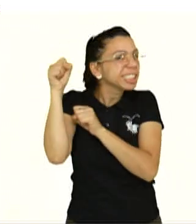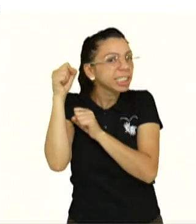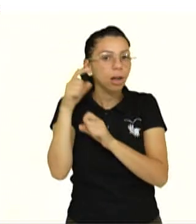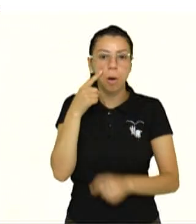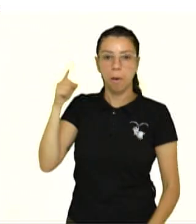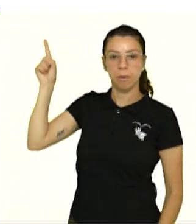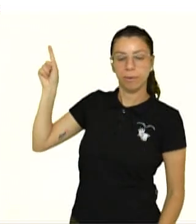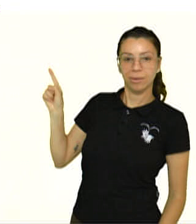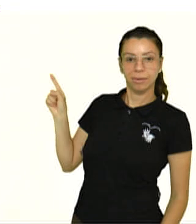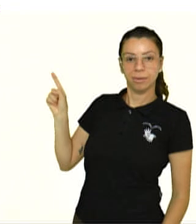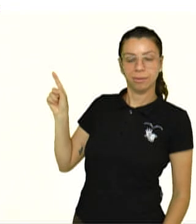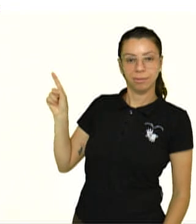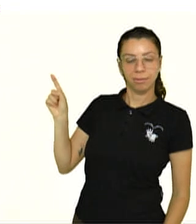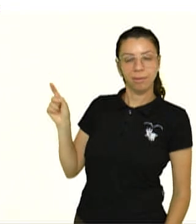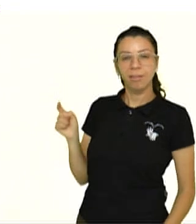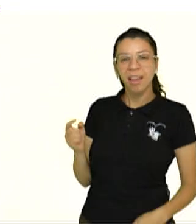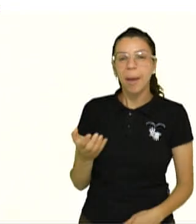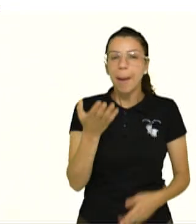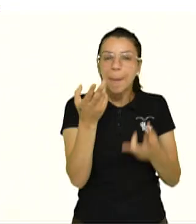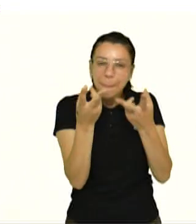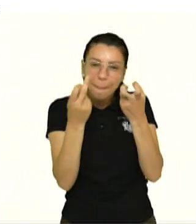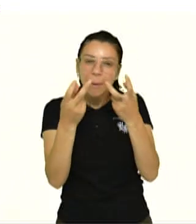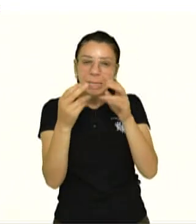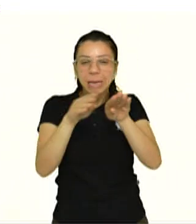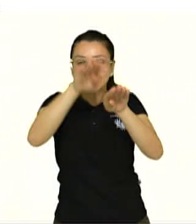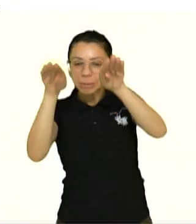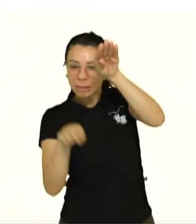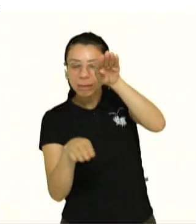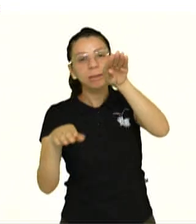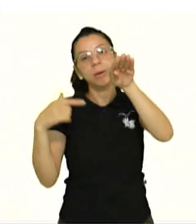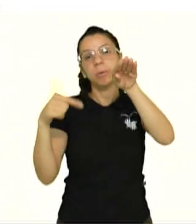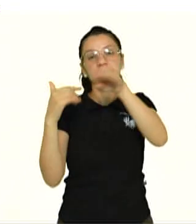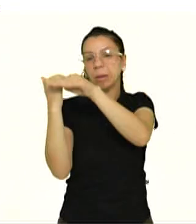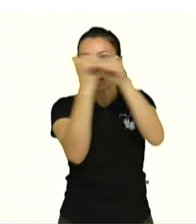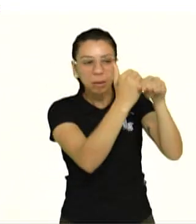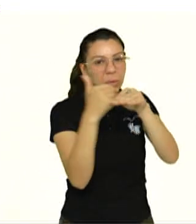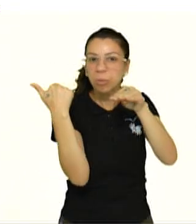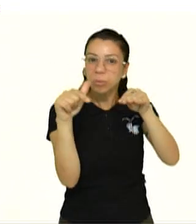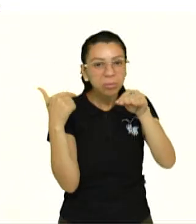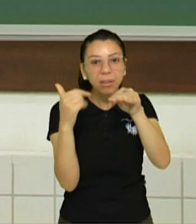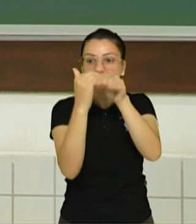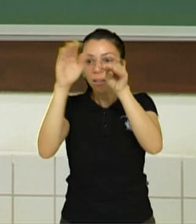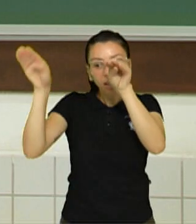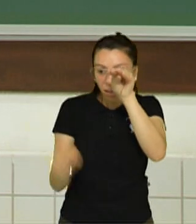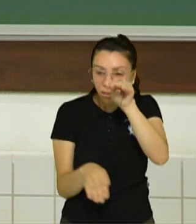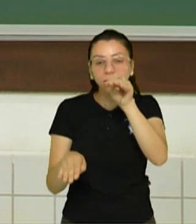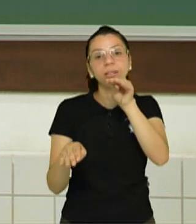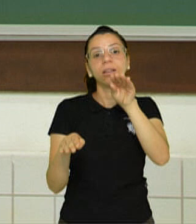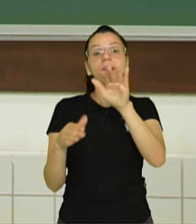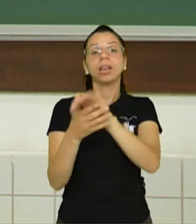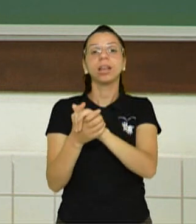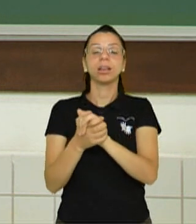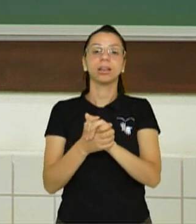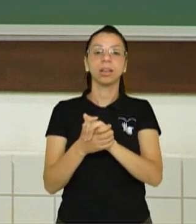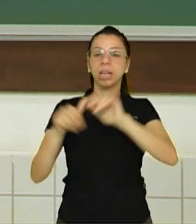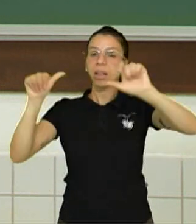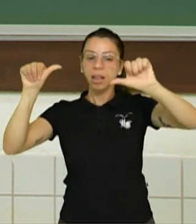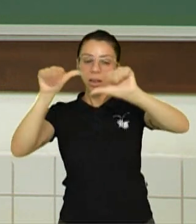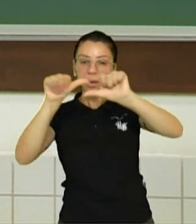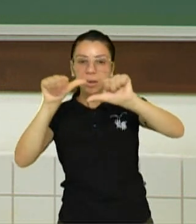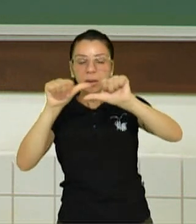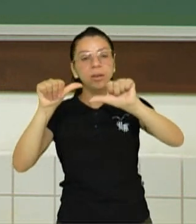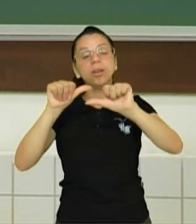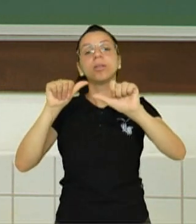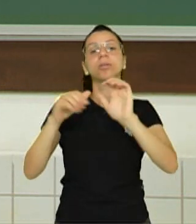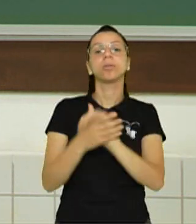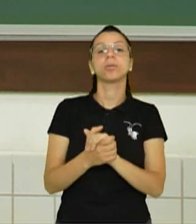só a desproporcionalidade que existe ali no Saturno, como ele é representado. Saturno, ou Cronos, né, o